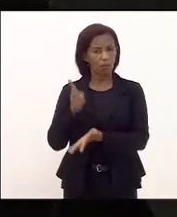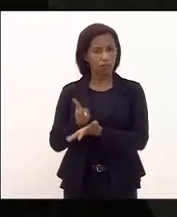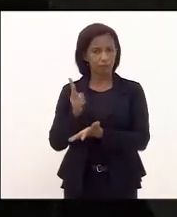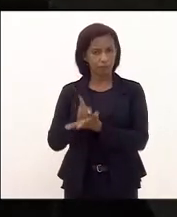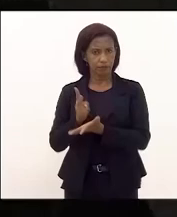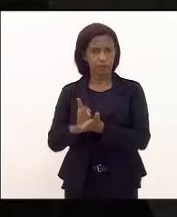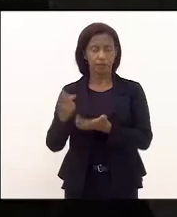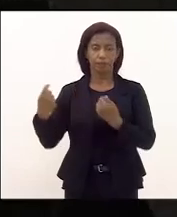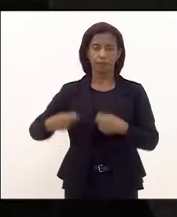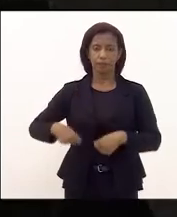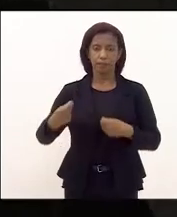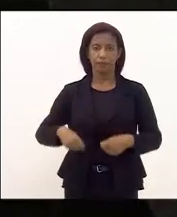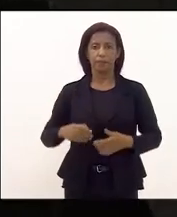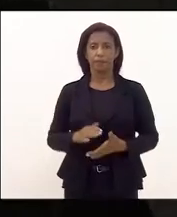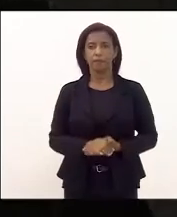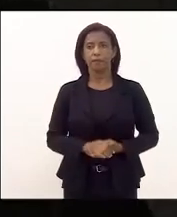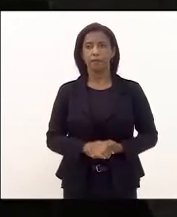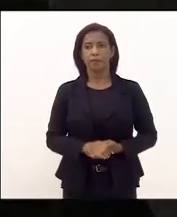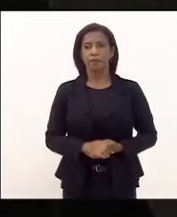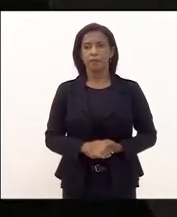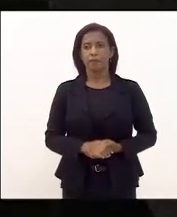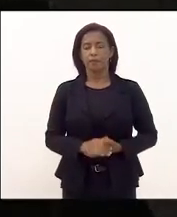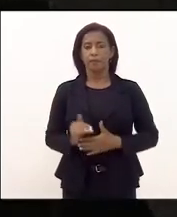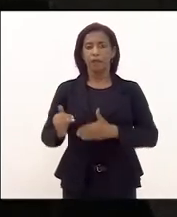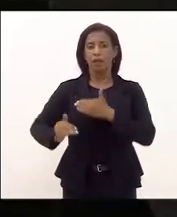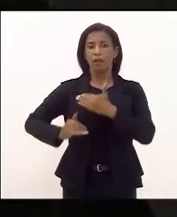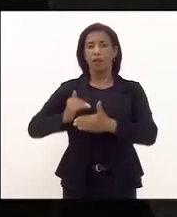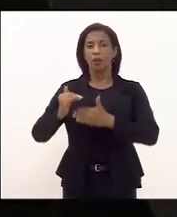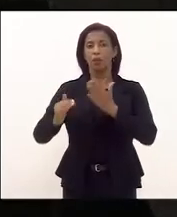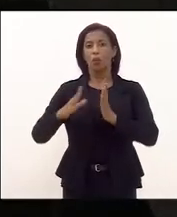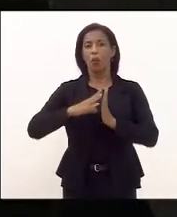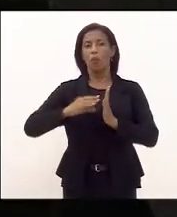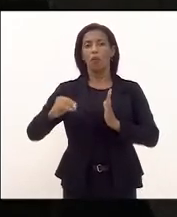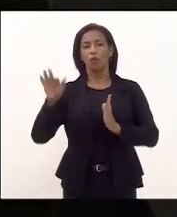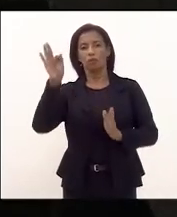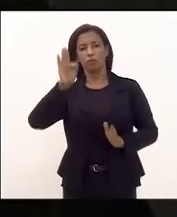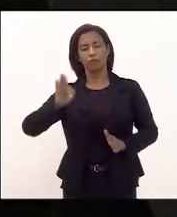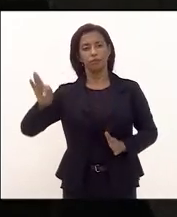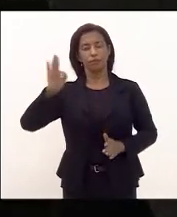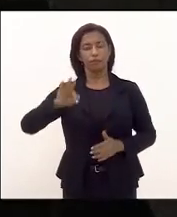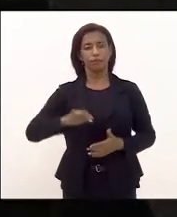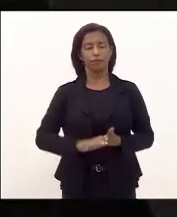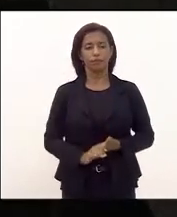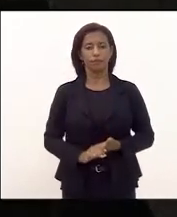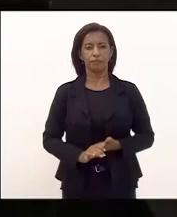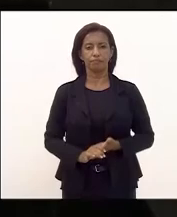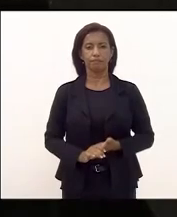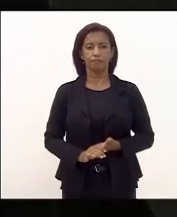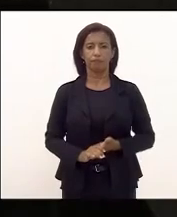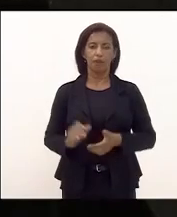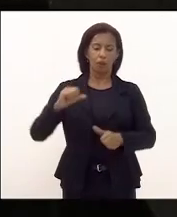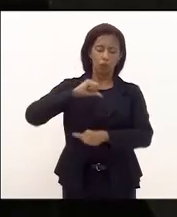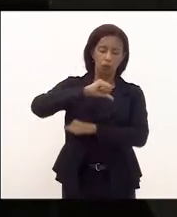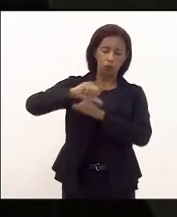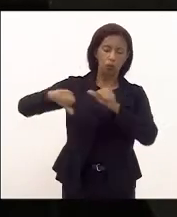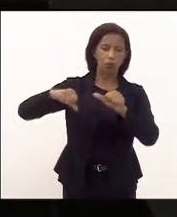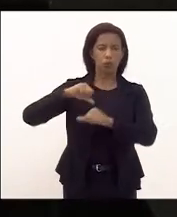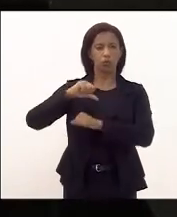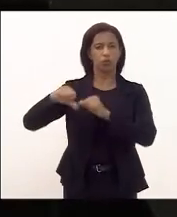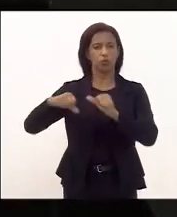a gente precisa reconstruir o nosso modelo federativo, redesenhar a nossa federação.